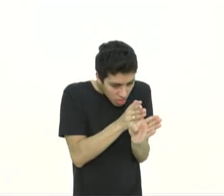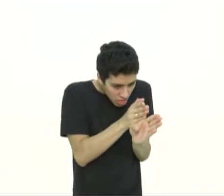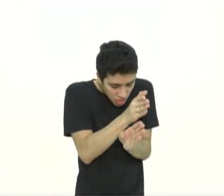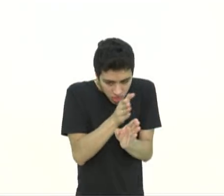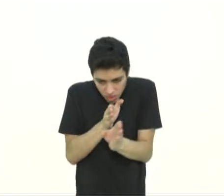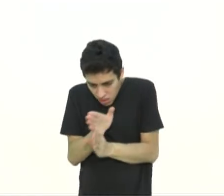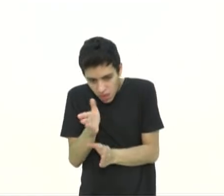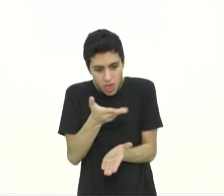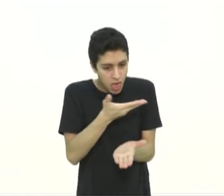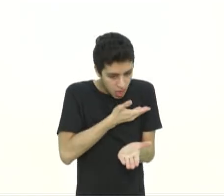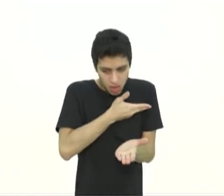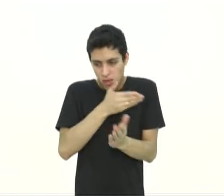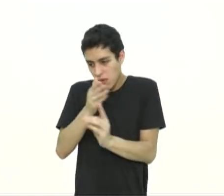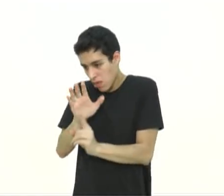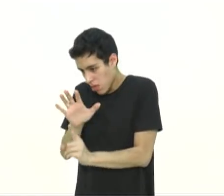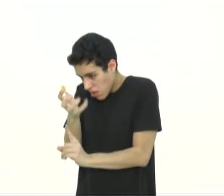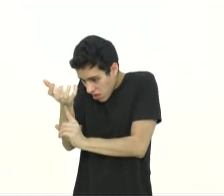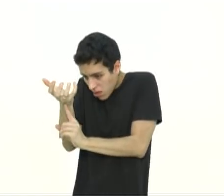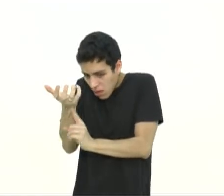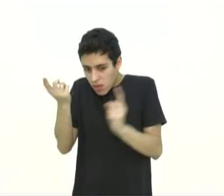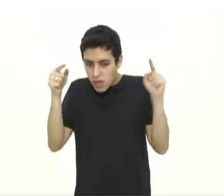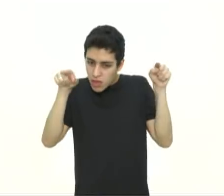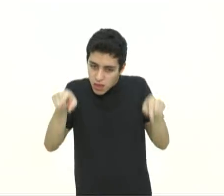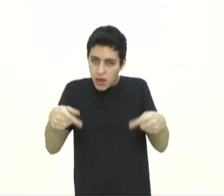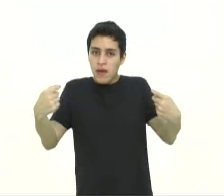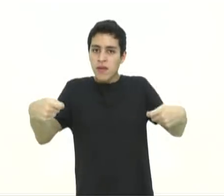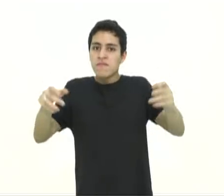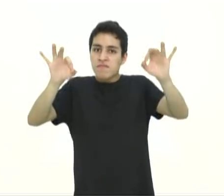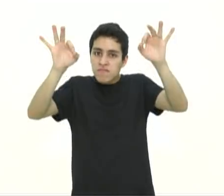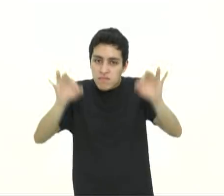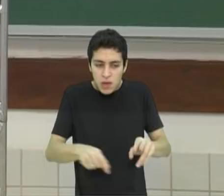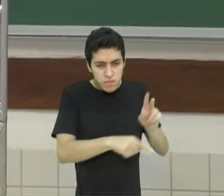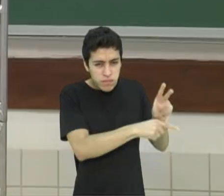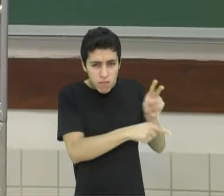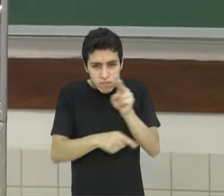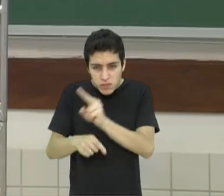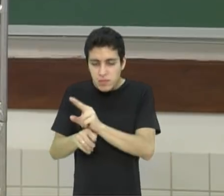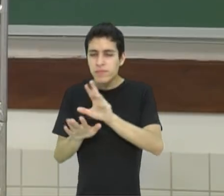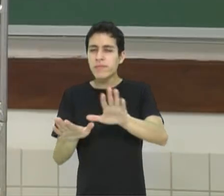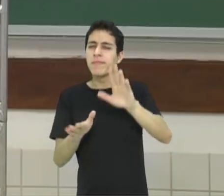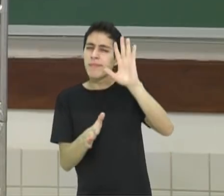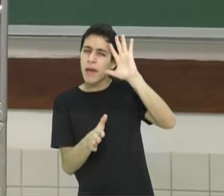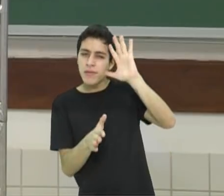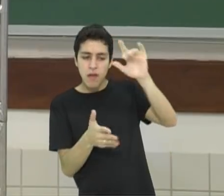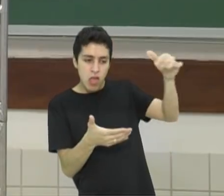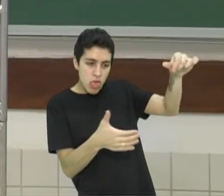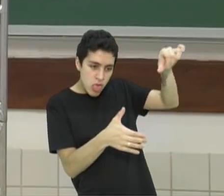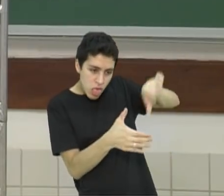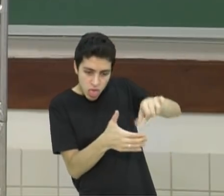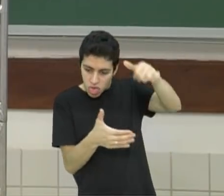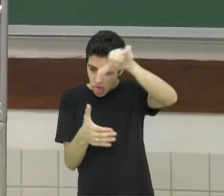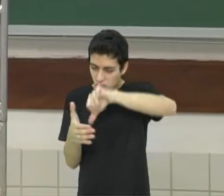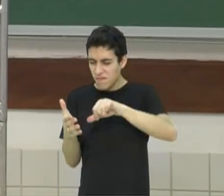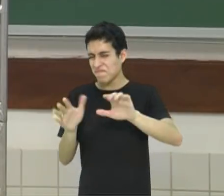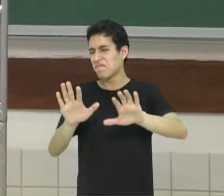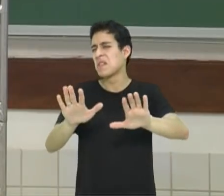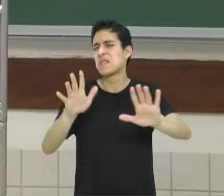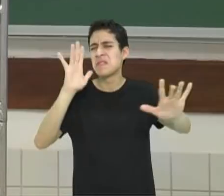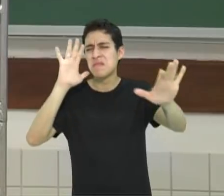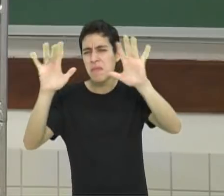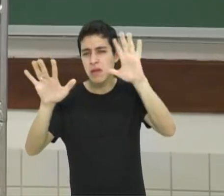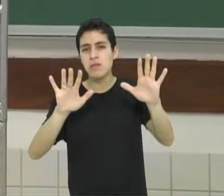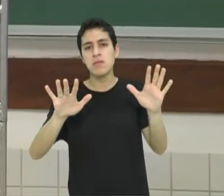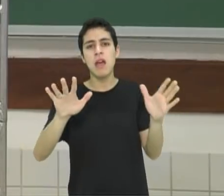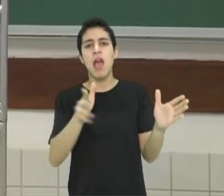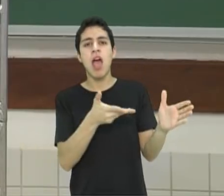planta deu a ideia de que as duas devem ser literalmente regadas. Então imagine você regando o seu amigo, jogando